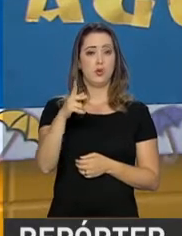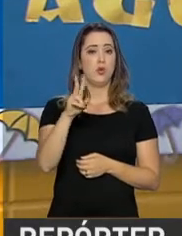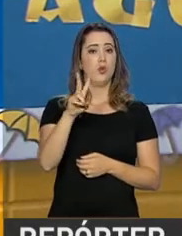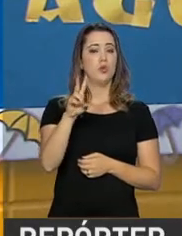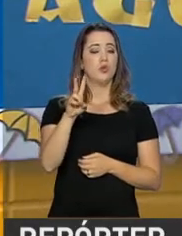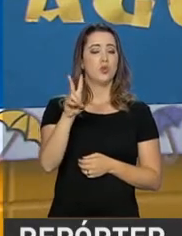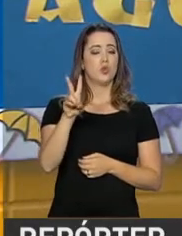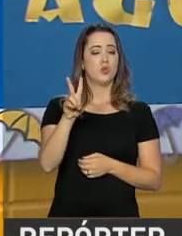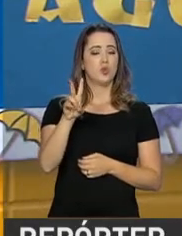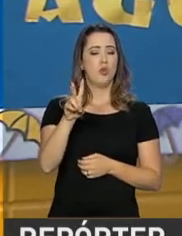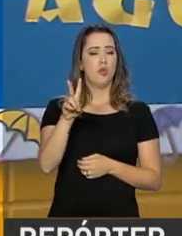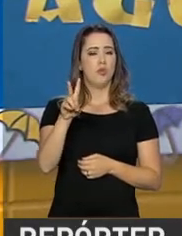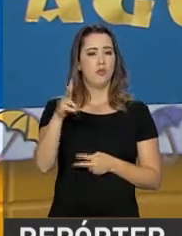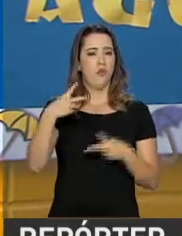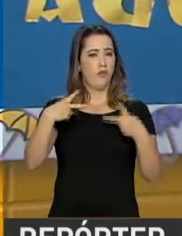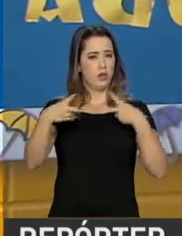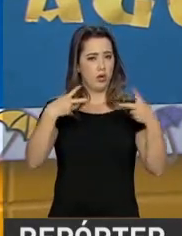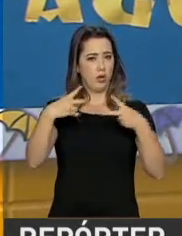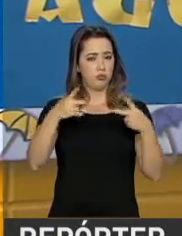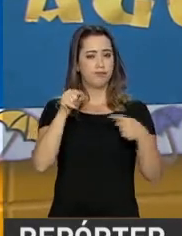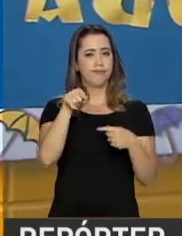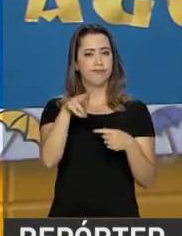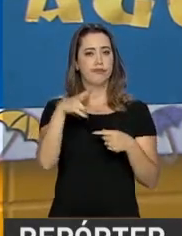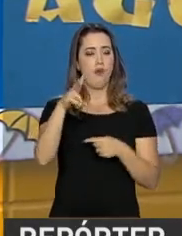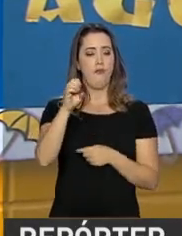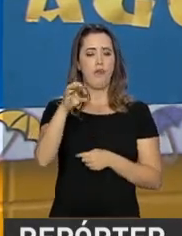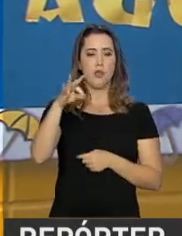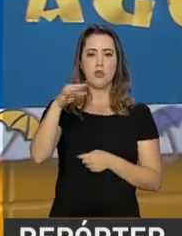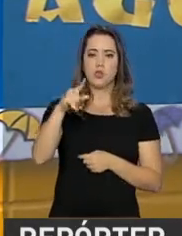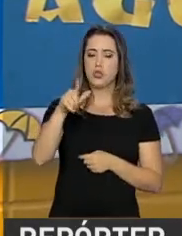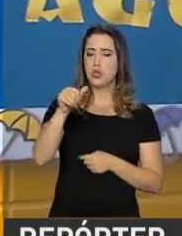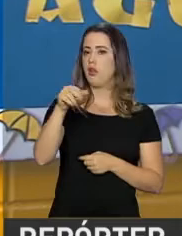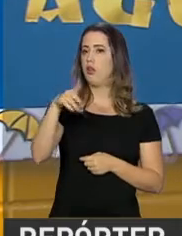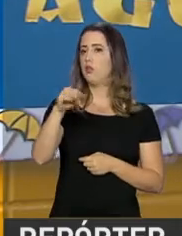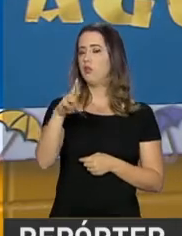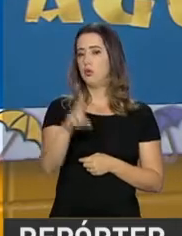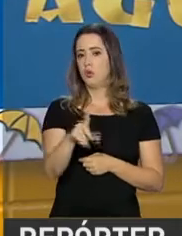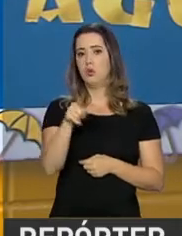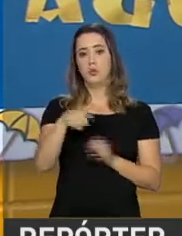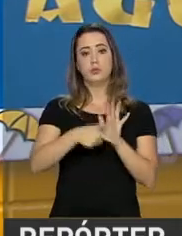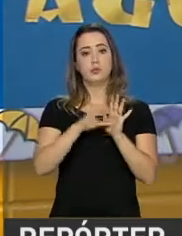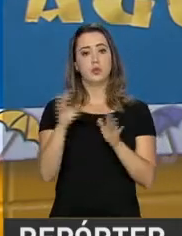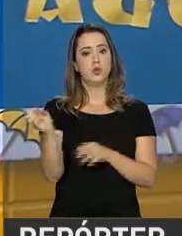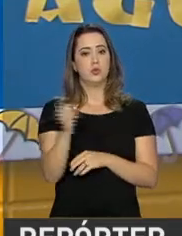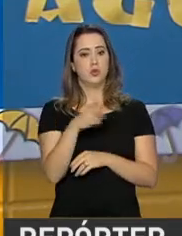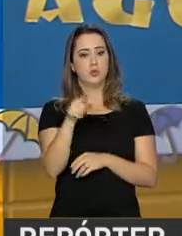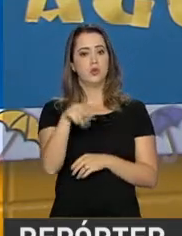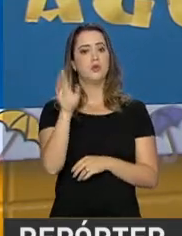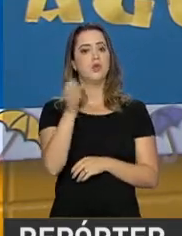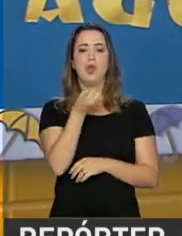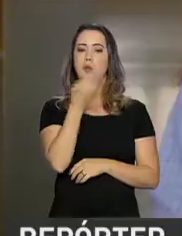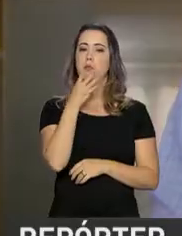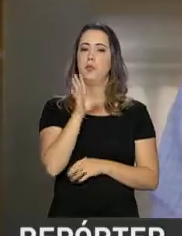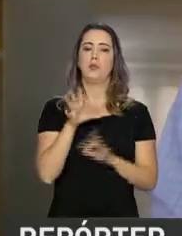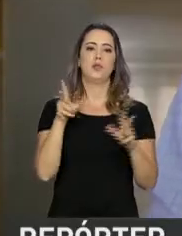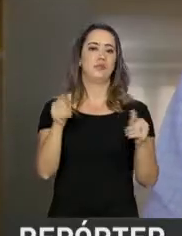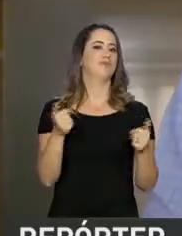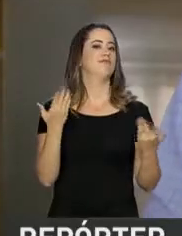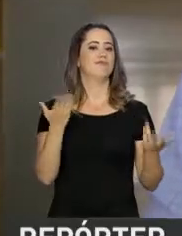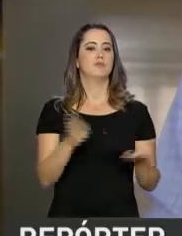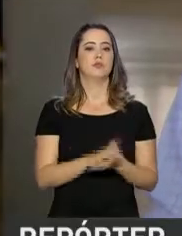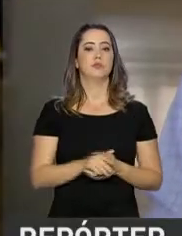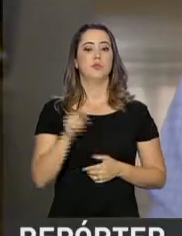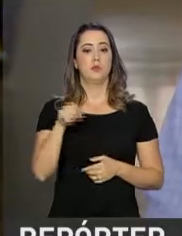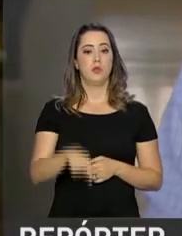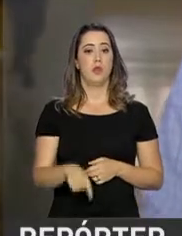ventilador porque já tínhamos colocado um anteriormente e para as crianças e para os professores é um alívio assim como